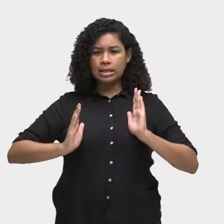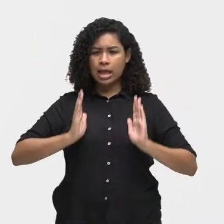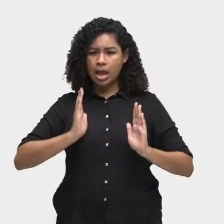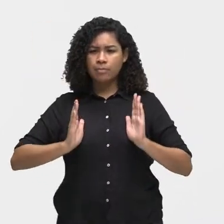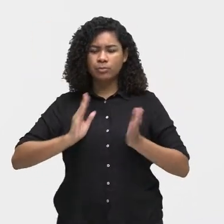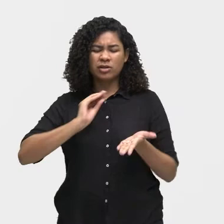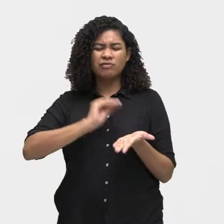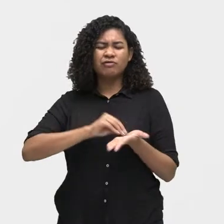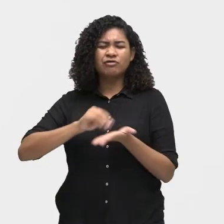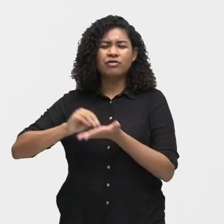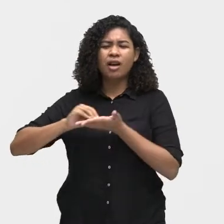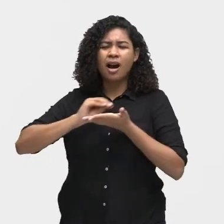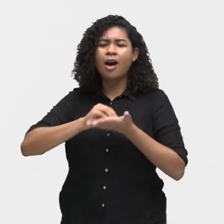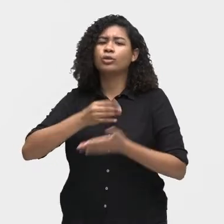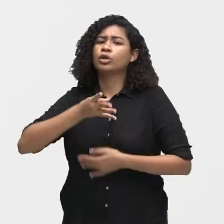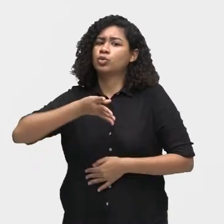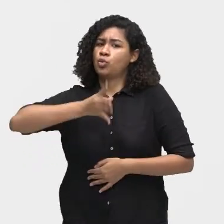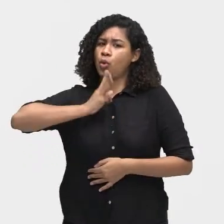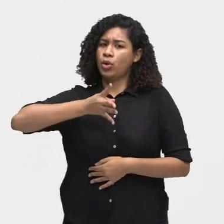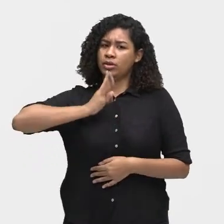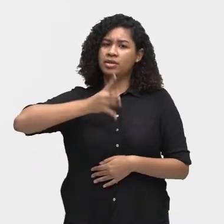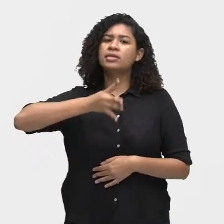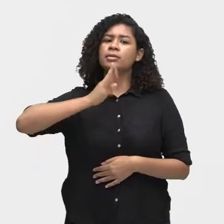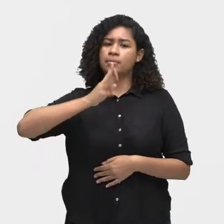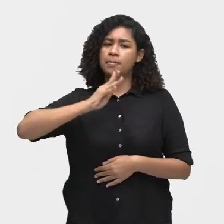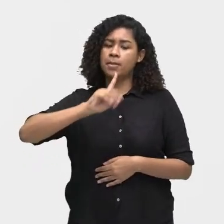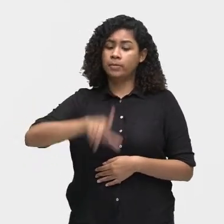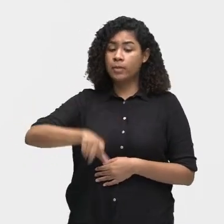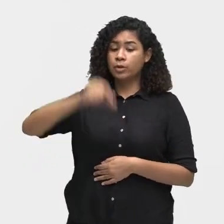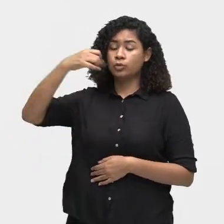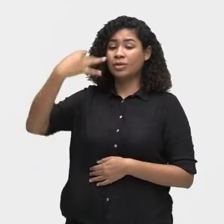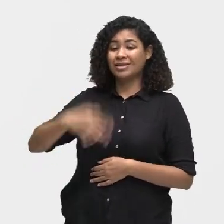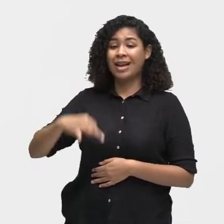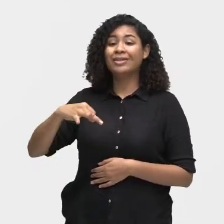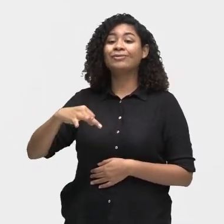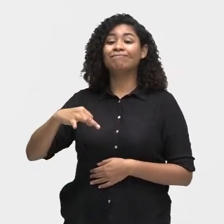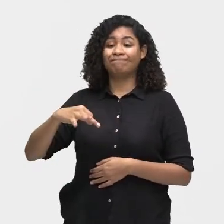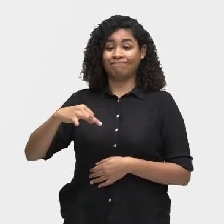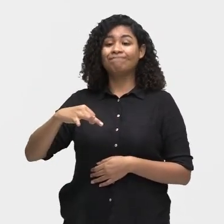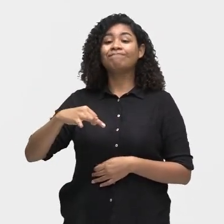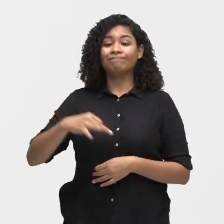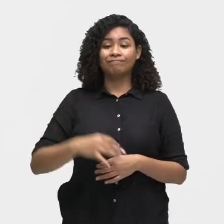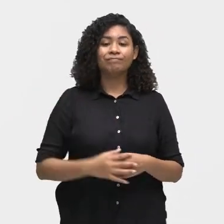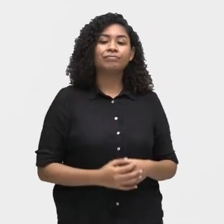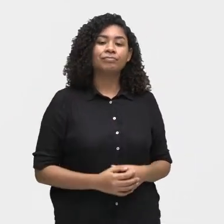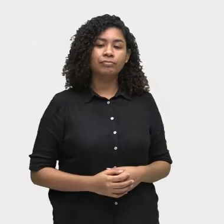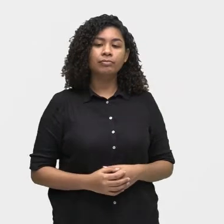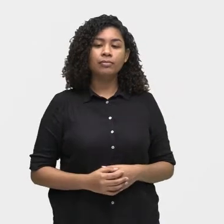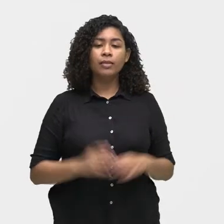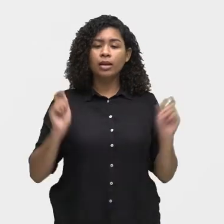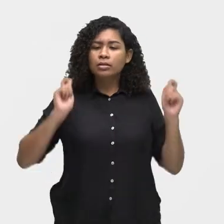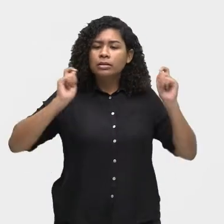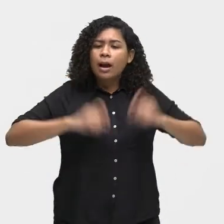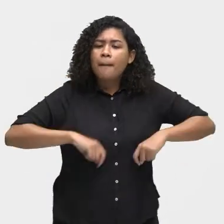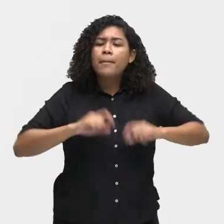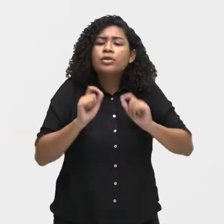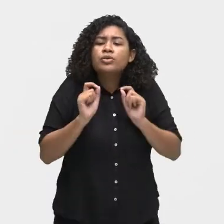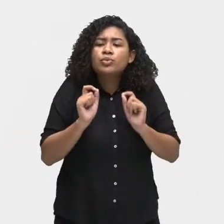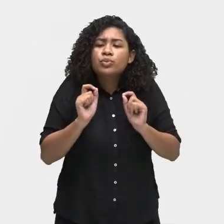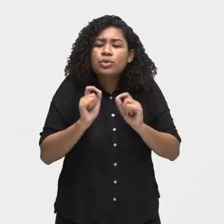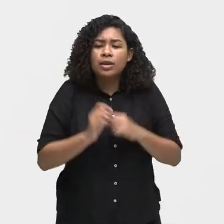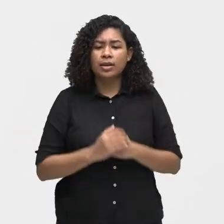conhecimento suficiente para tomar uma decisão, né? Isso pode ser causado pelo quê?